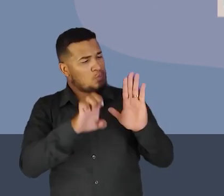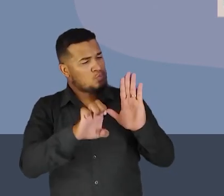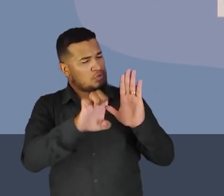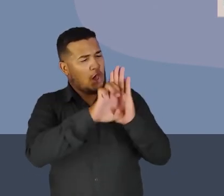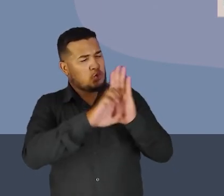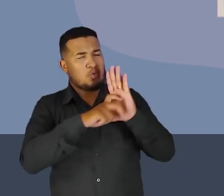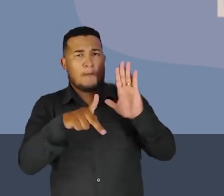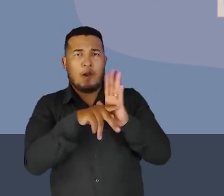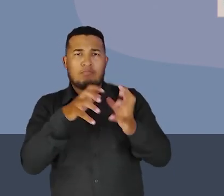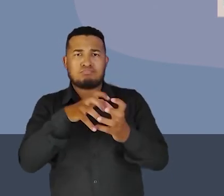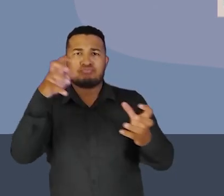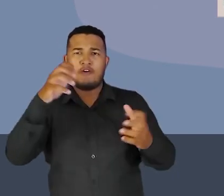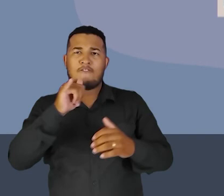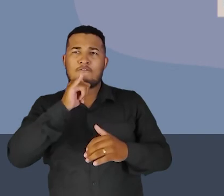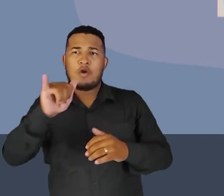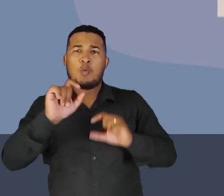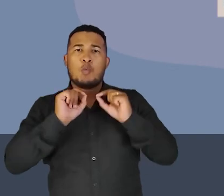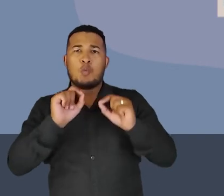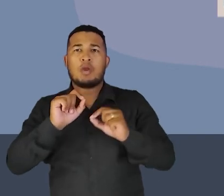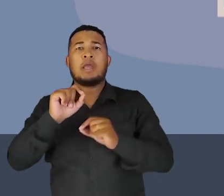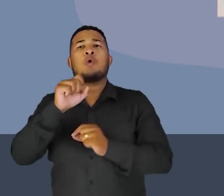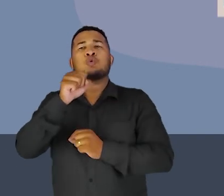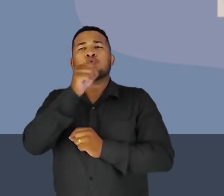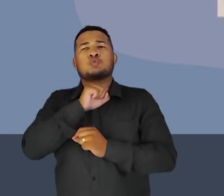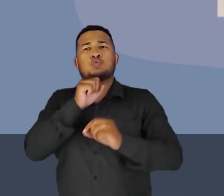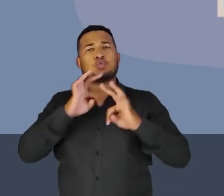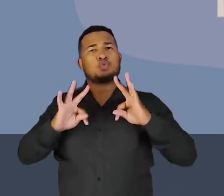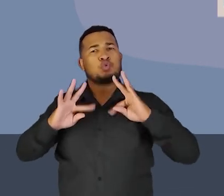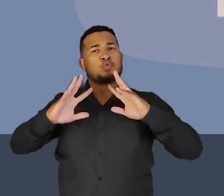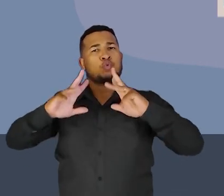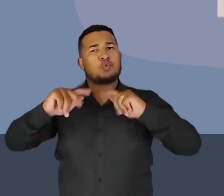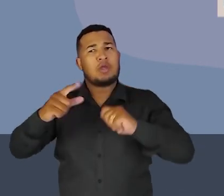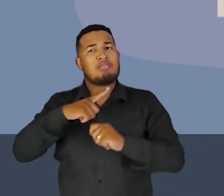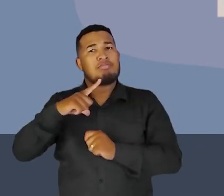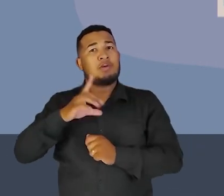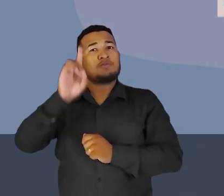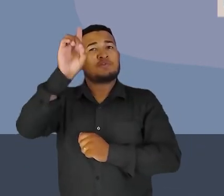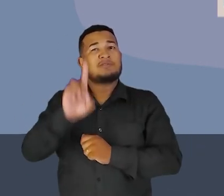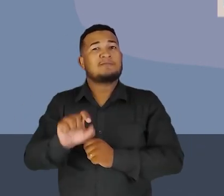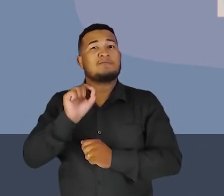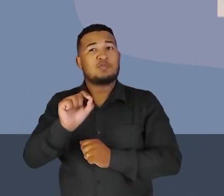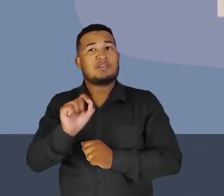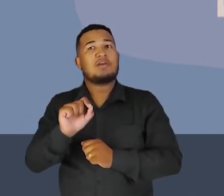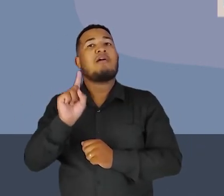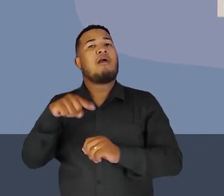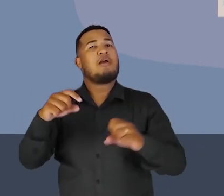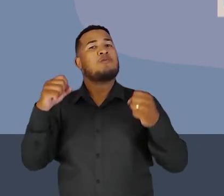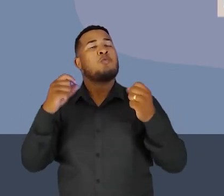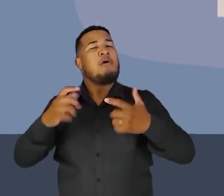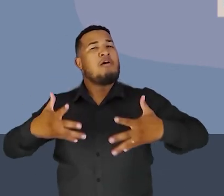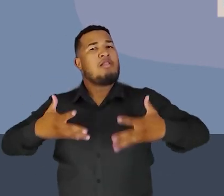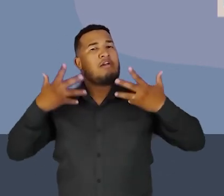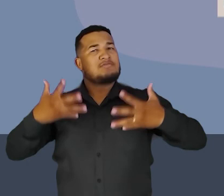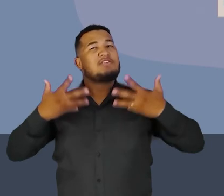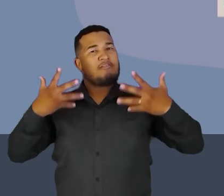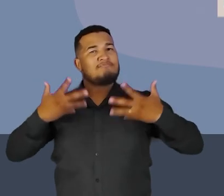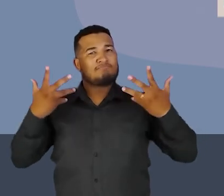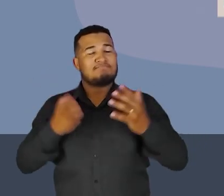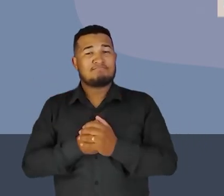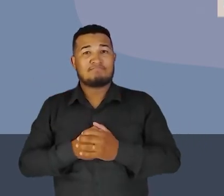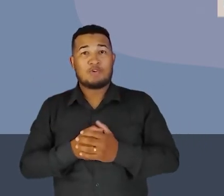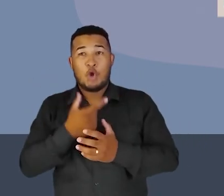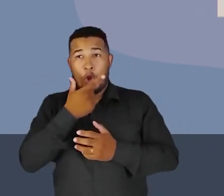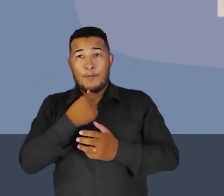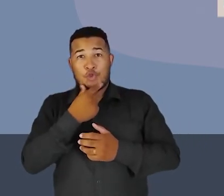do Idoso diz que todo idoso tem direito à atividade de lazer. O